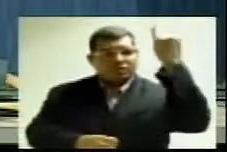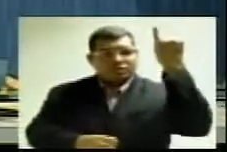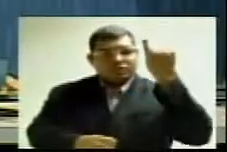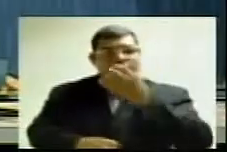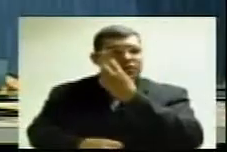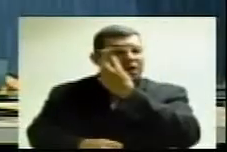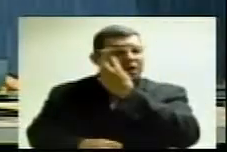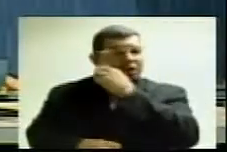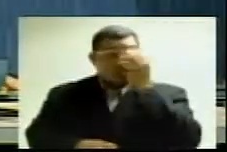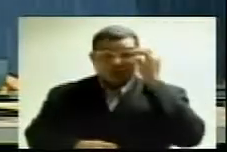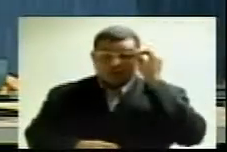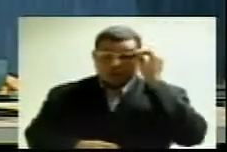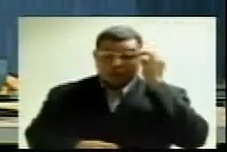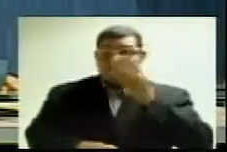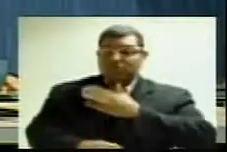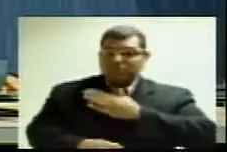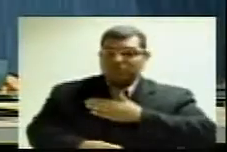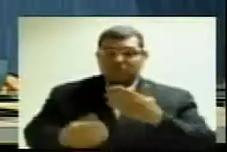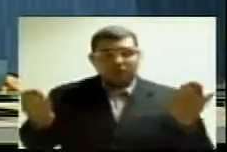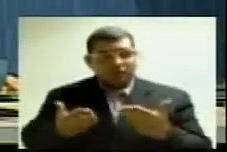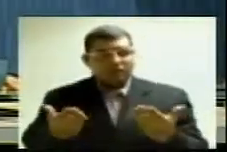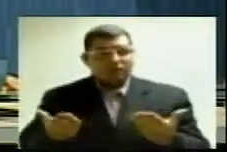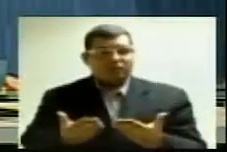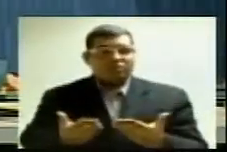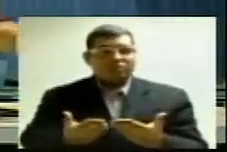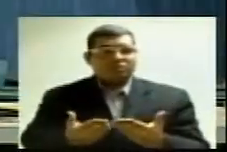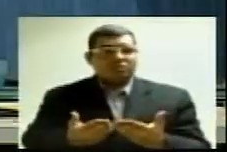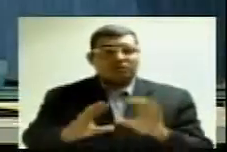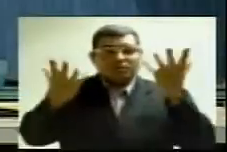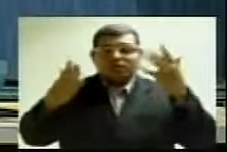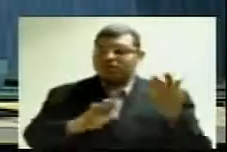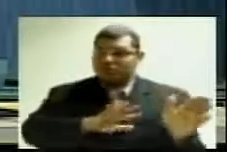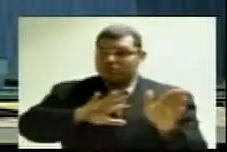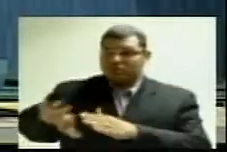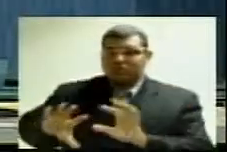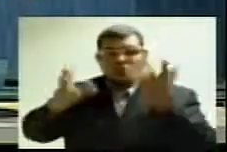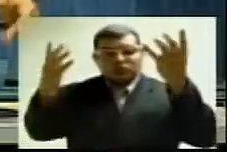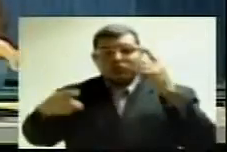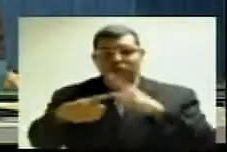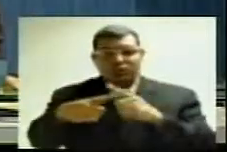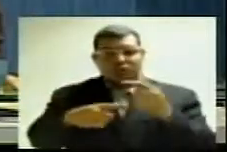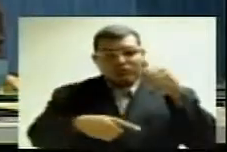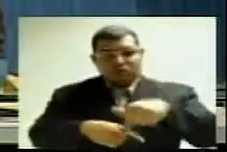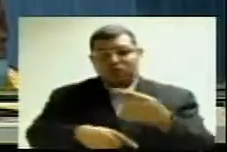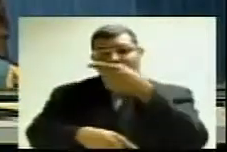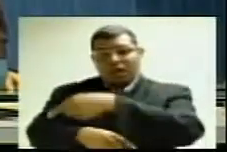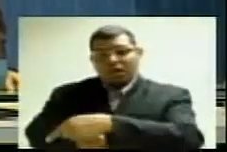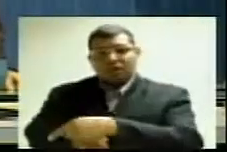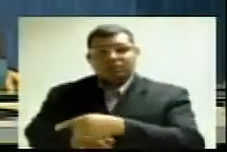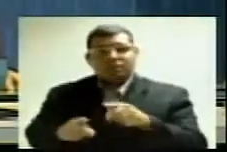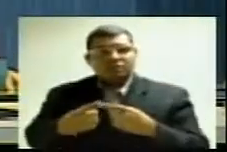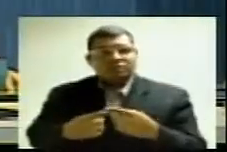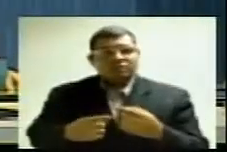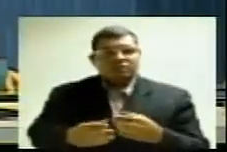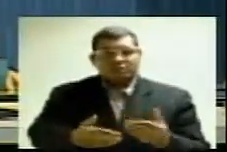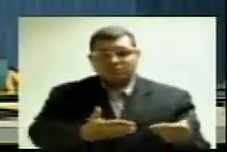importante, pelo menos para mim, nesse momento. O evento não deixará de acontecer porque eu não estou lá, mas